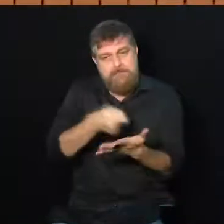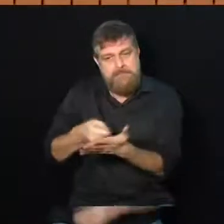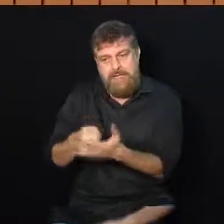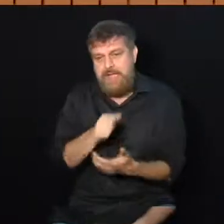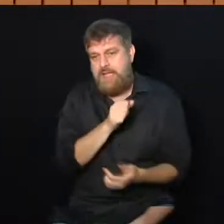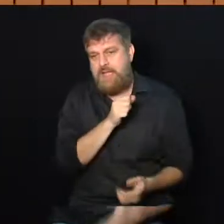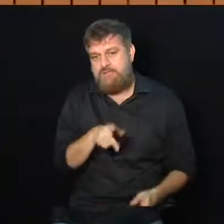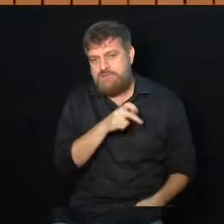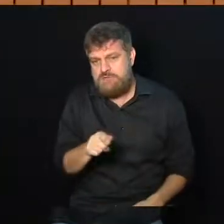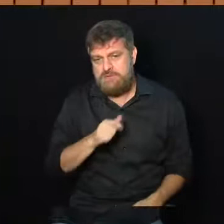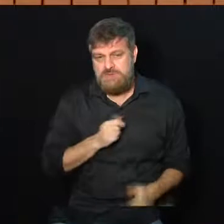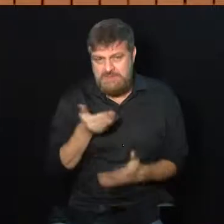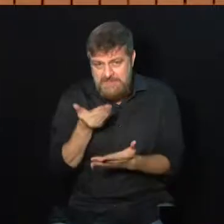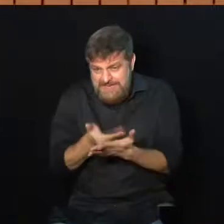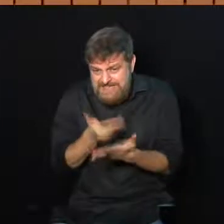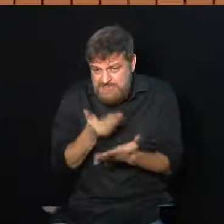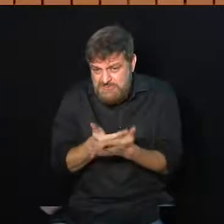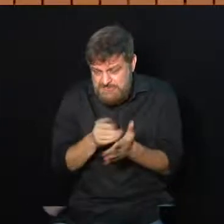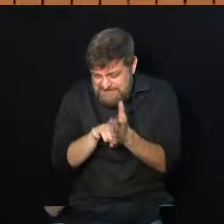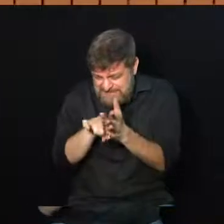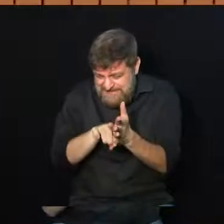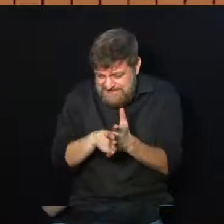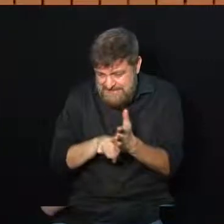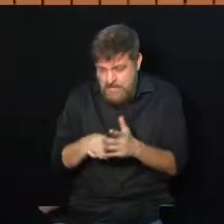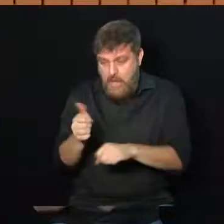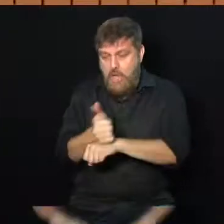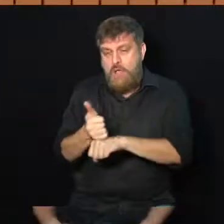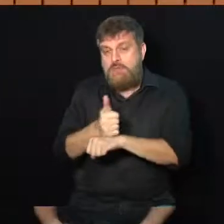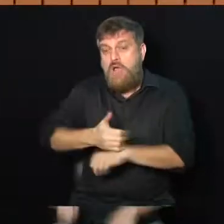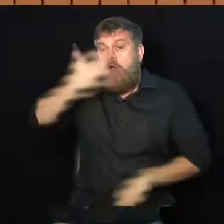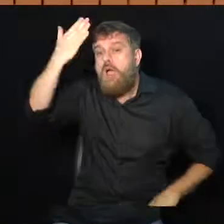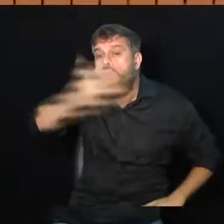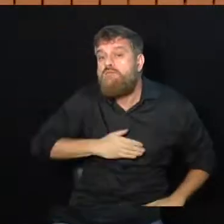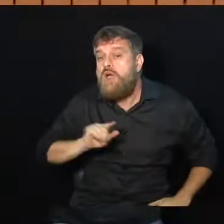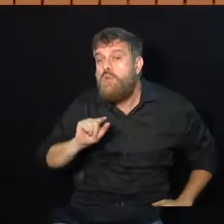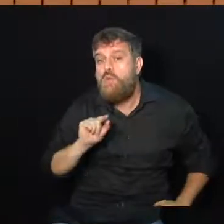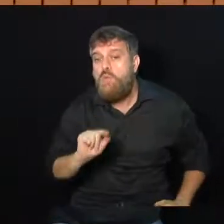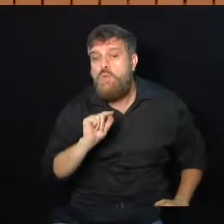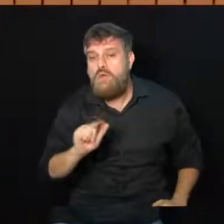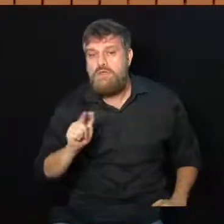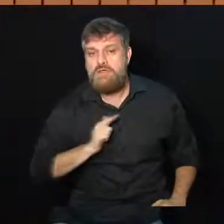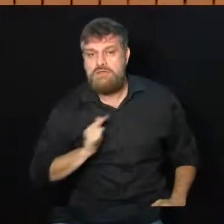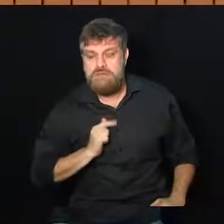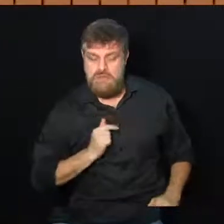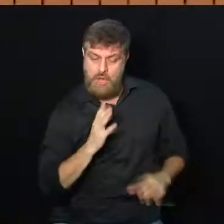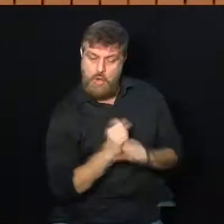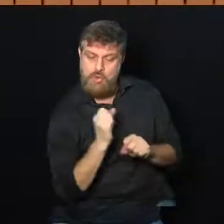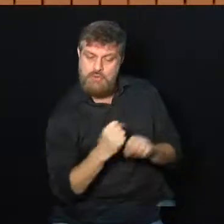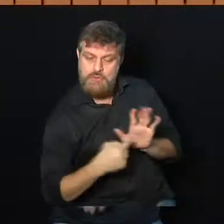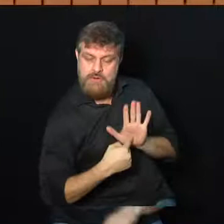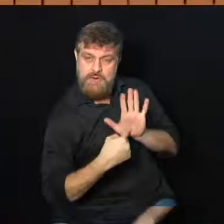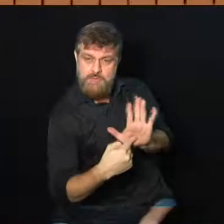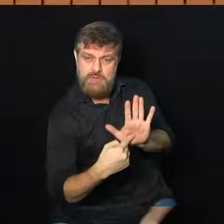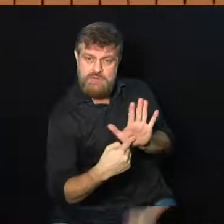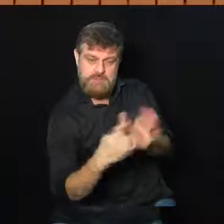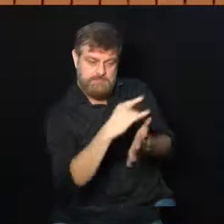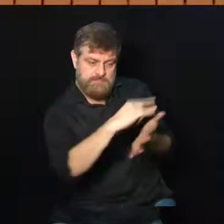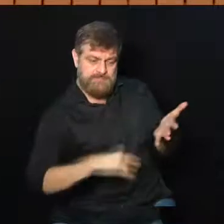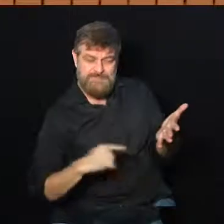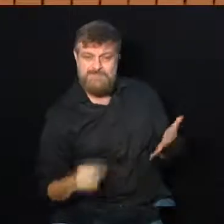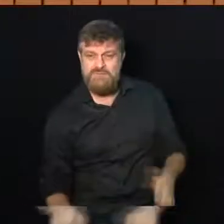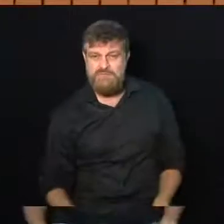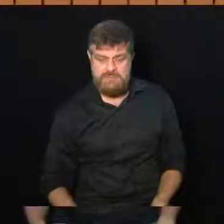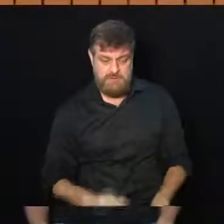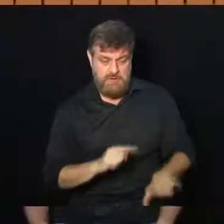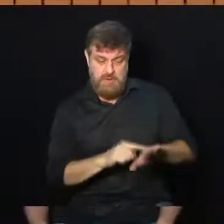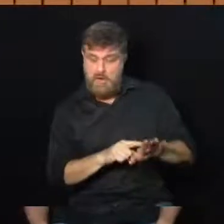meio desse estudo, esses especialistas mostraram que o dado apresentado como sendo pelo governo, como